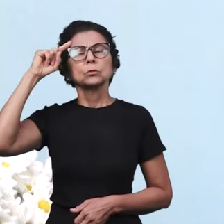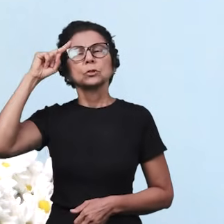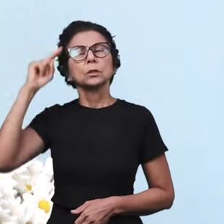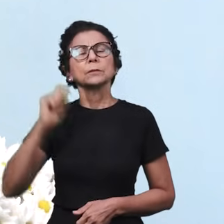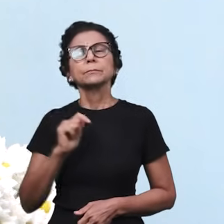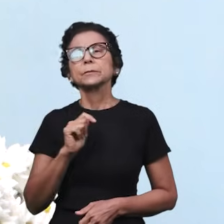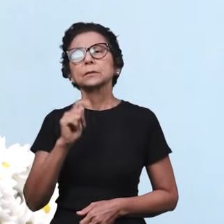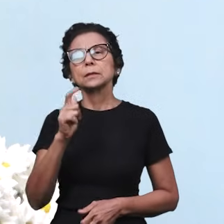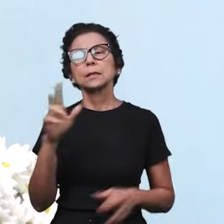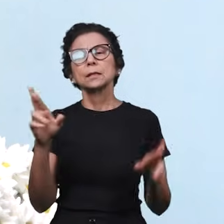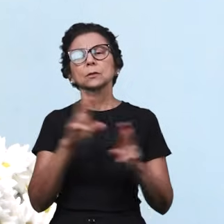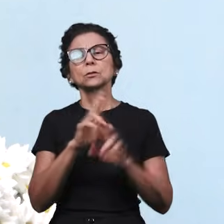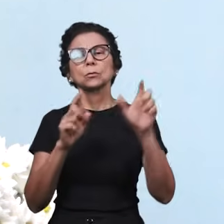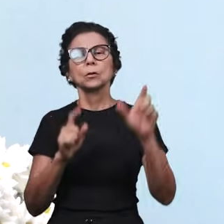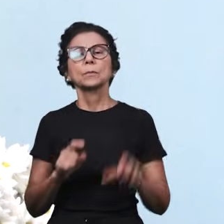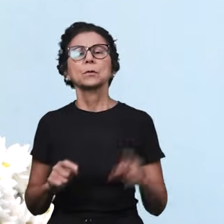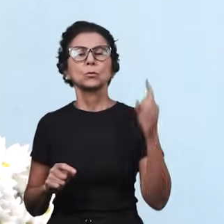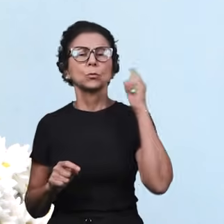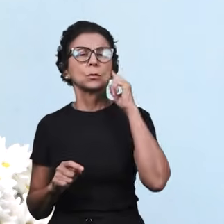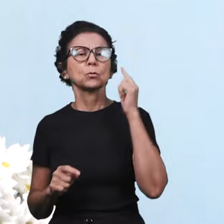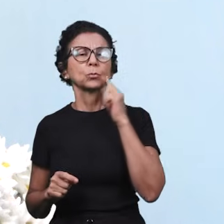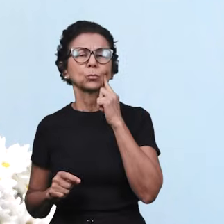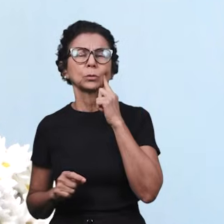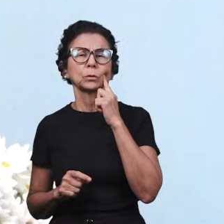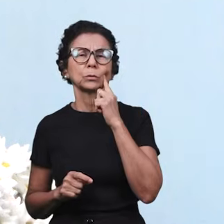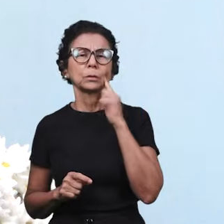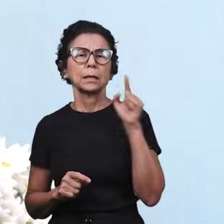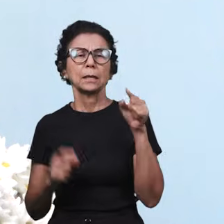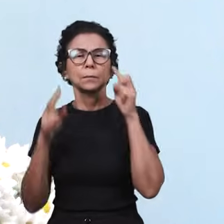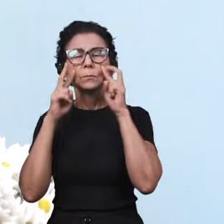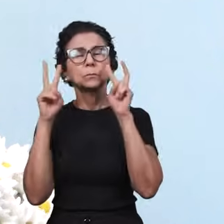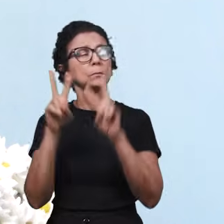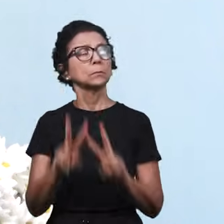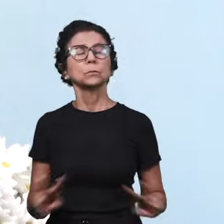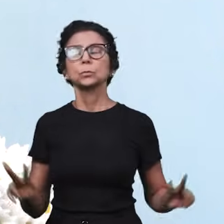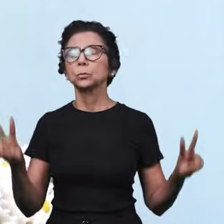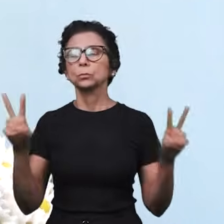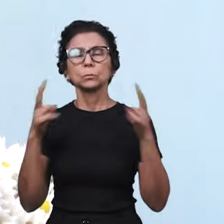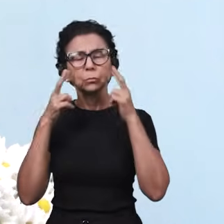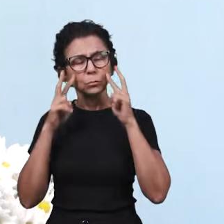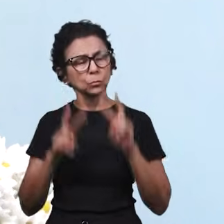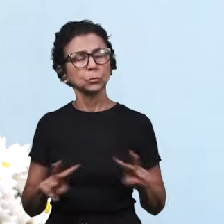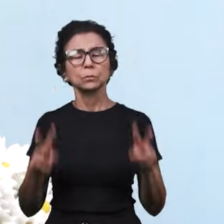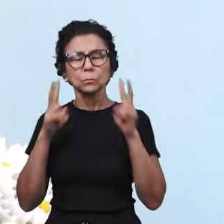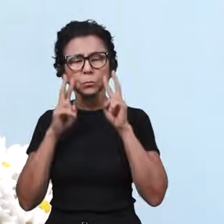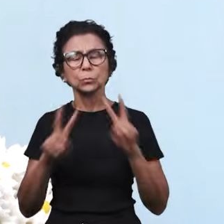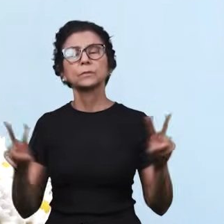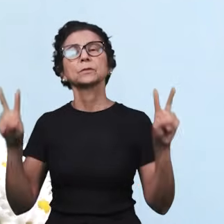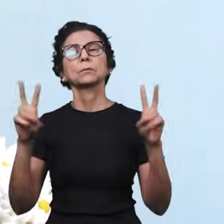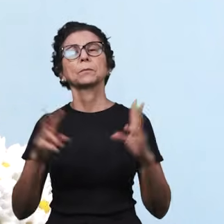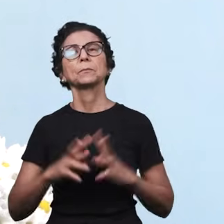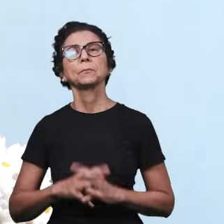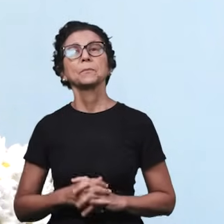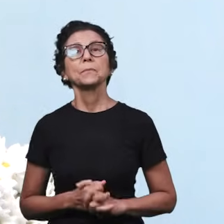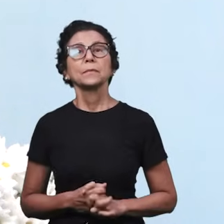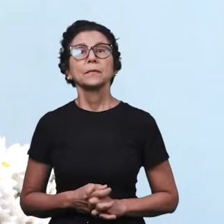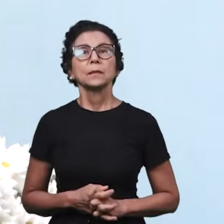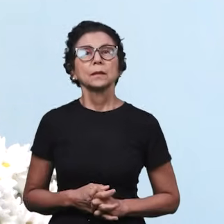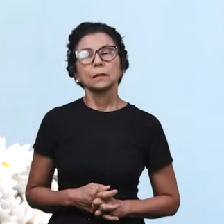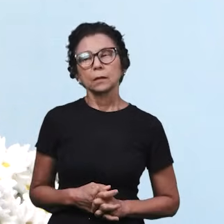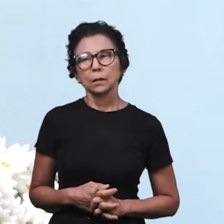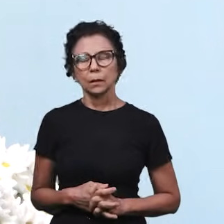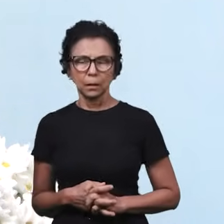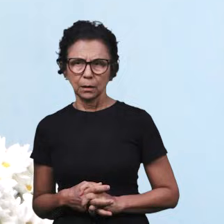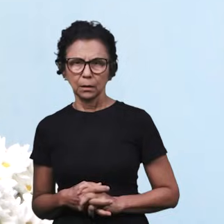assim, o surdo ele é muito visual. Muito, muito, muito, muito, muito visual. Então, assim, vivam com o surdo.